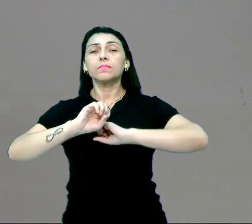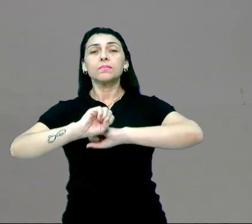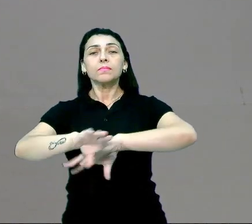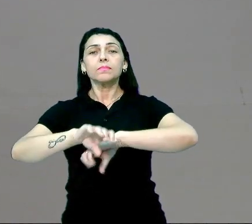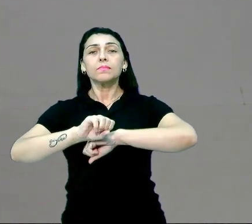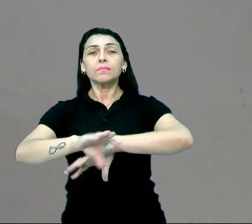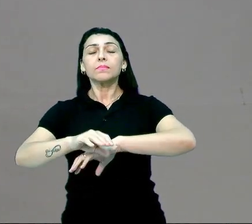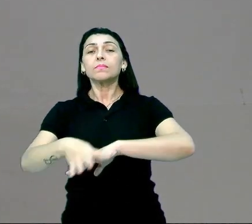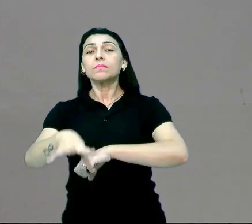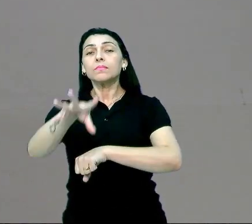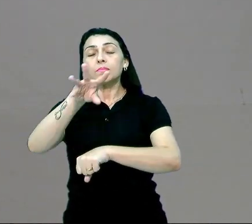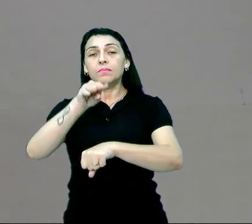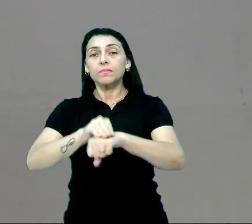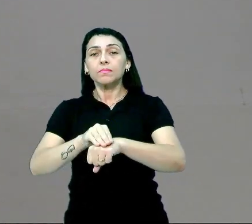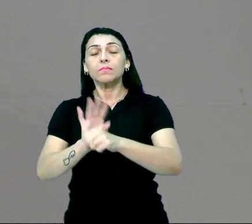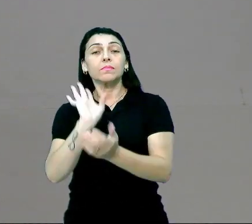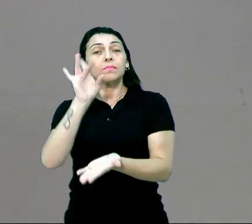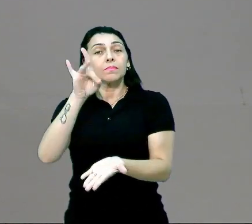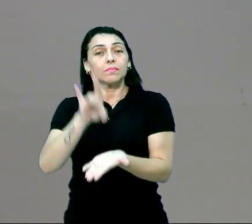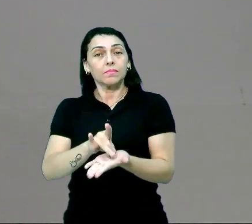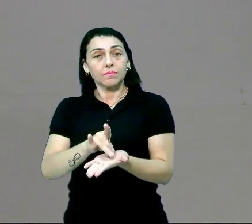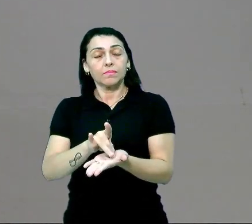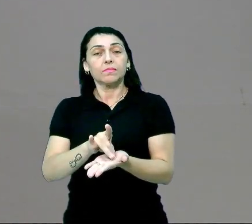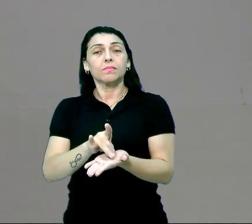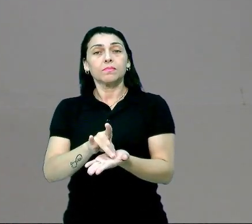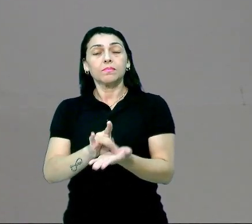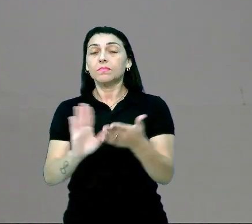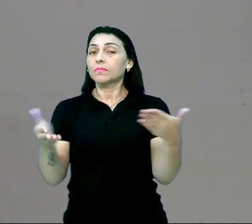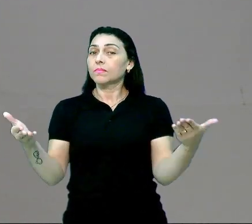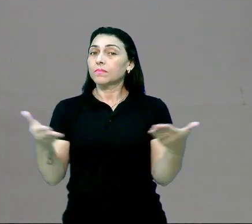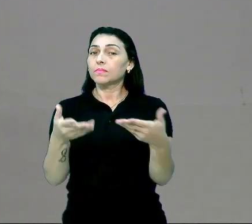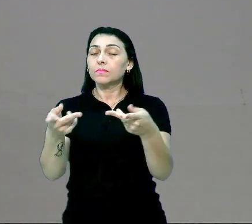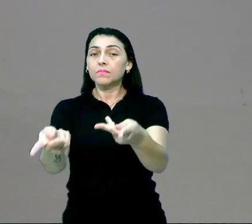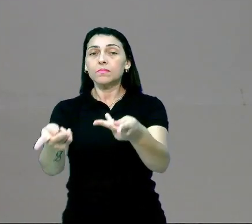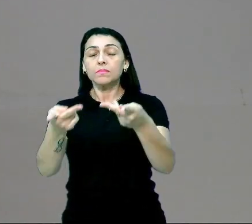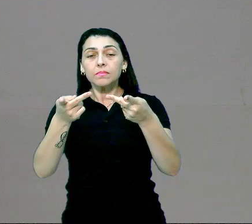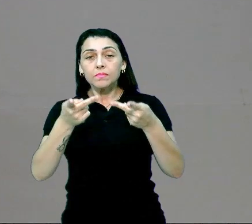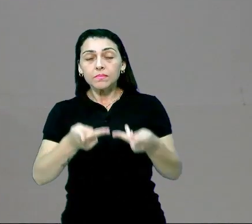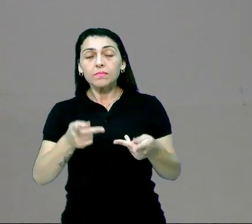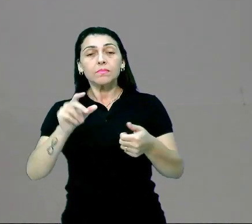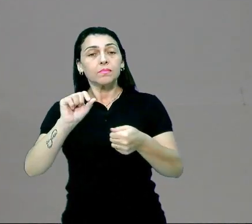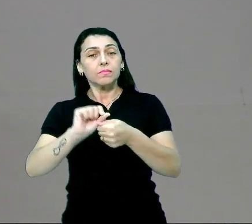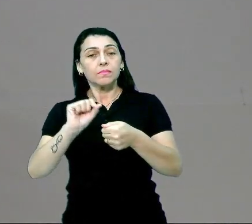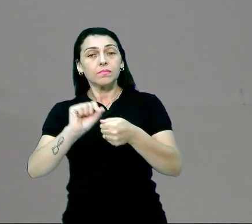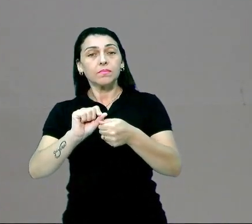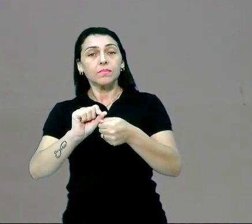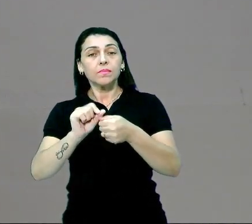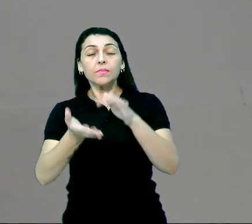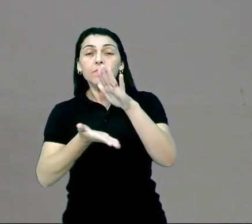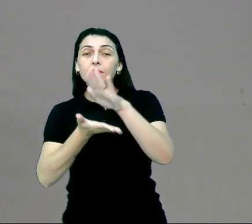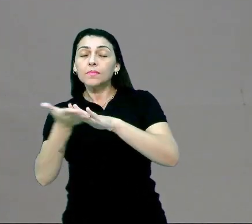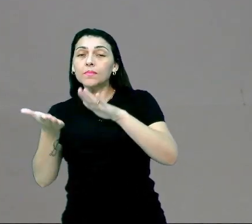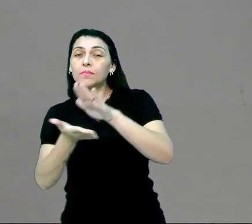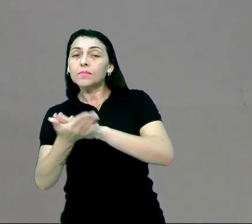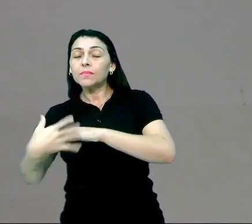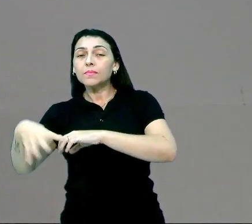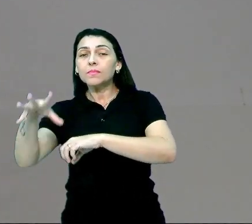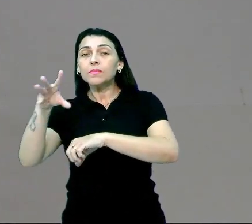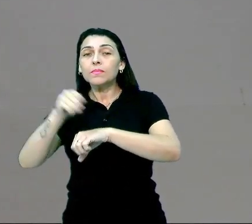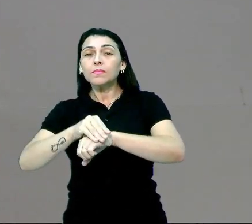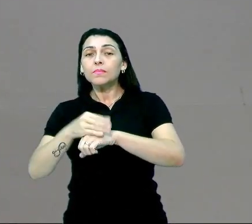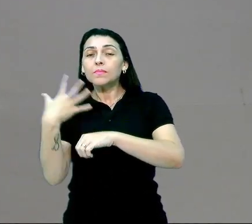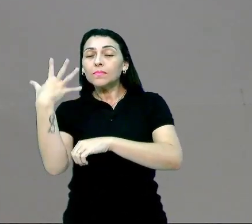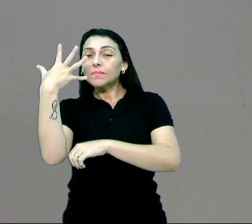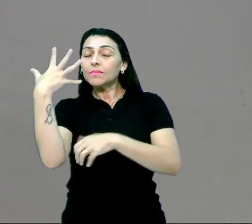a questão do conhecimento e da verdade. Então hoje eu convido a todos a fazerem uma viagem por esse